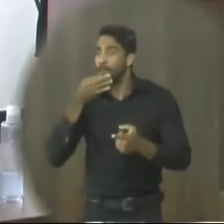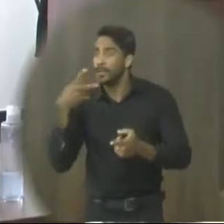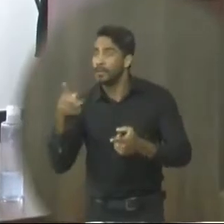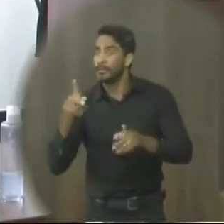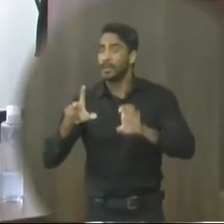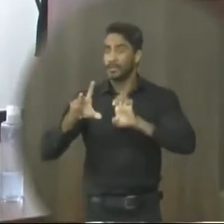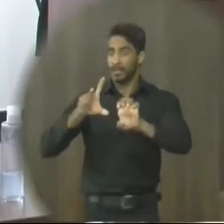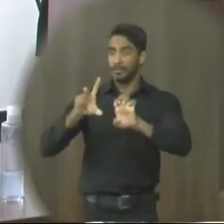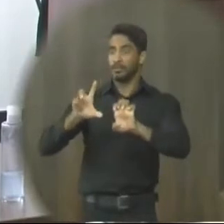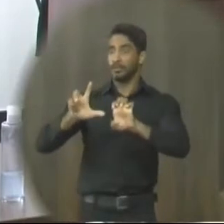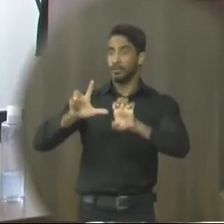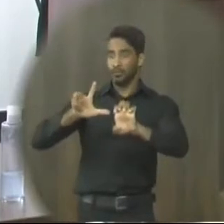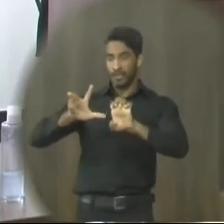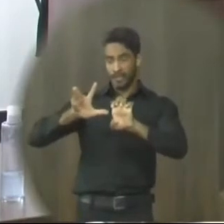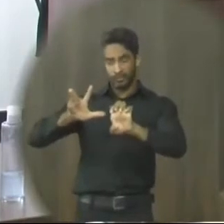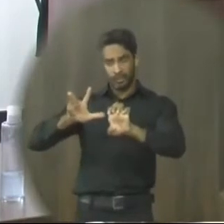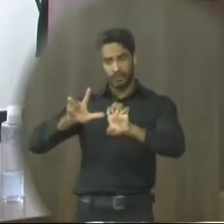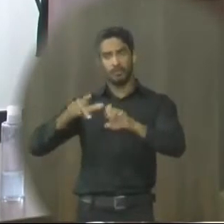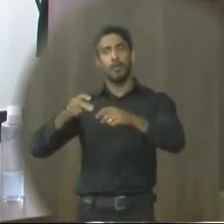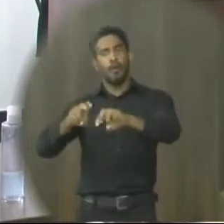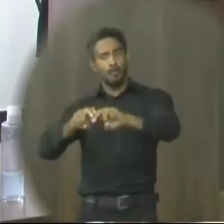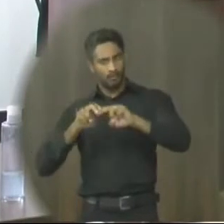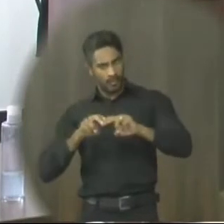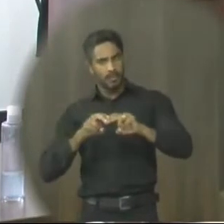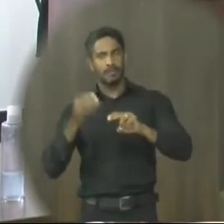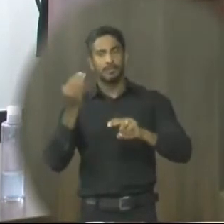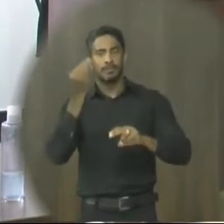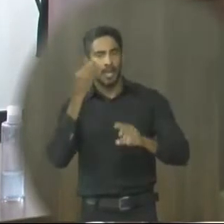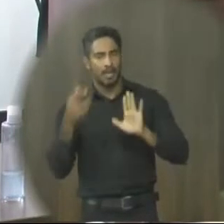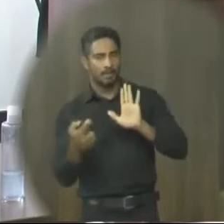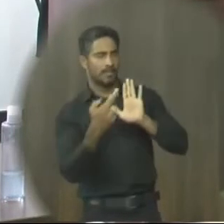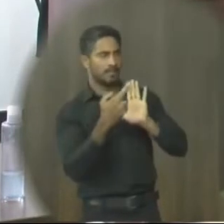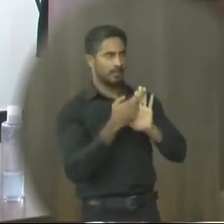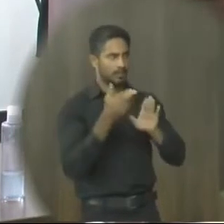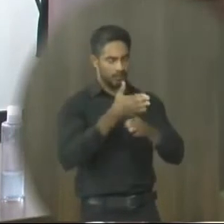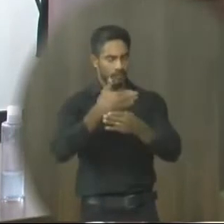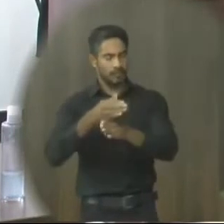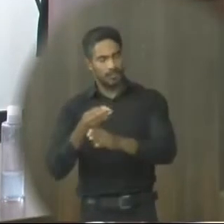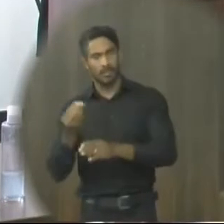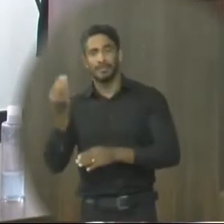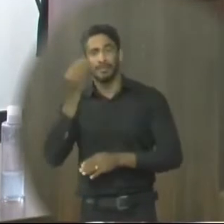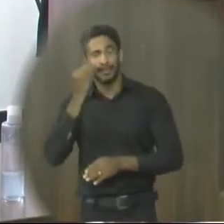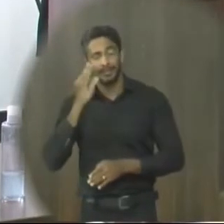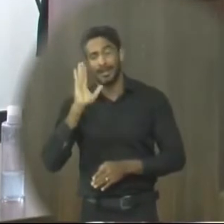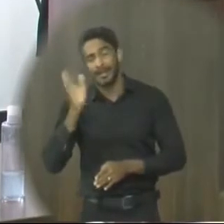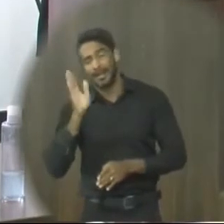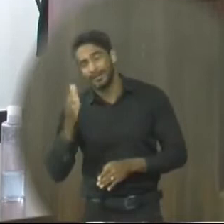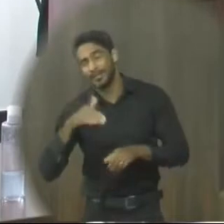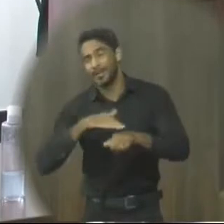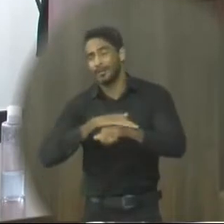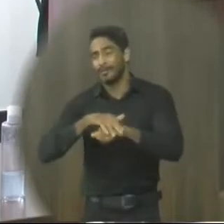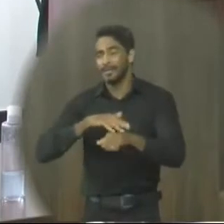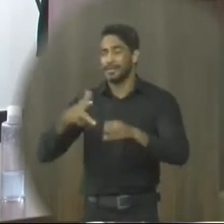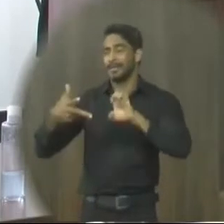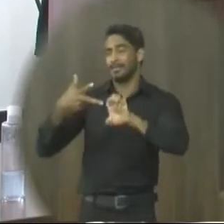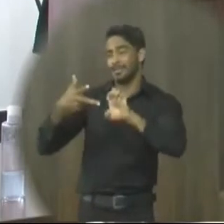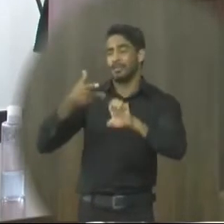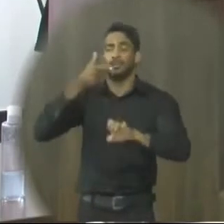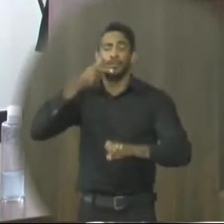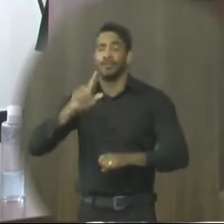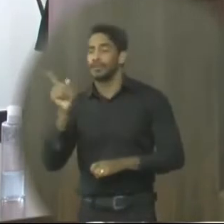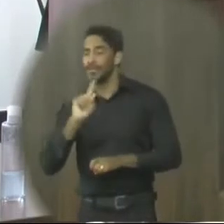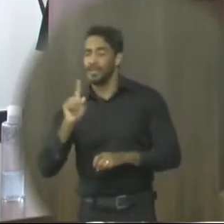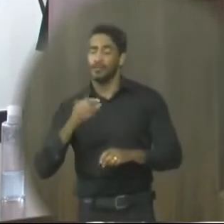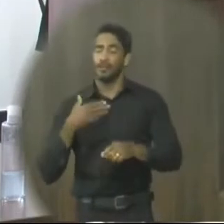o secretário, está aqui. Porque eles já tentaram, já procuraram ter um diálogo com o executivo e não conseguiram. E quando